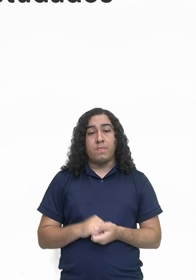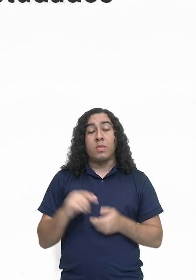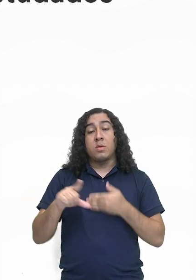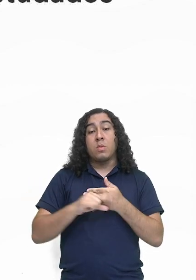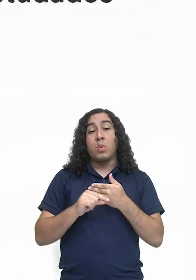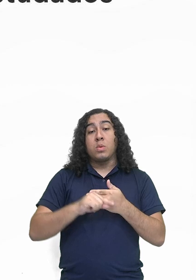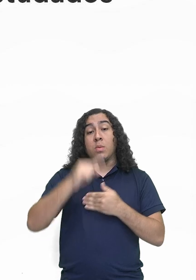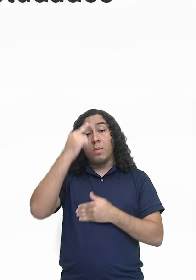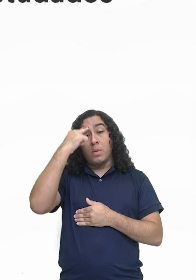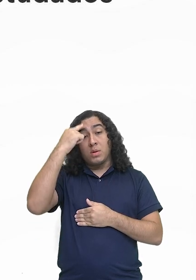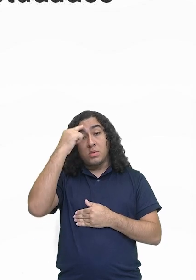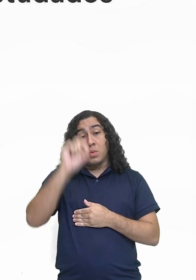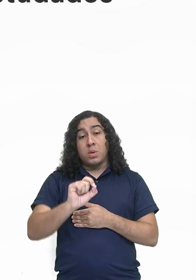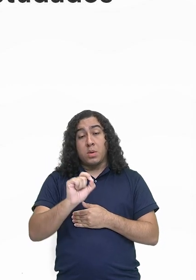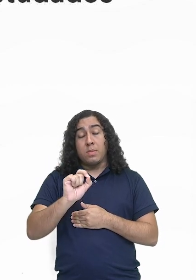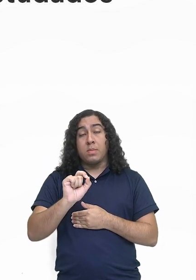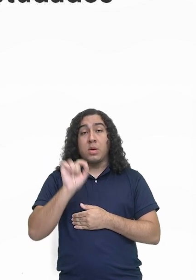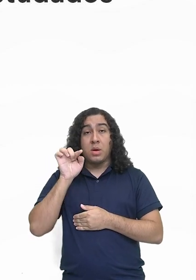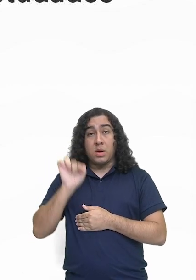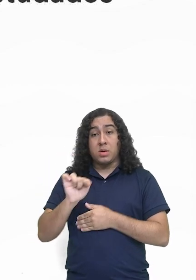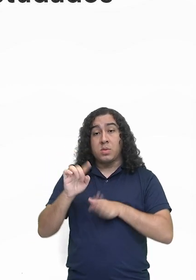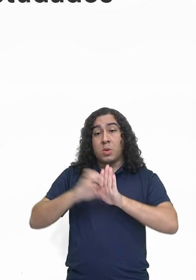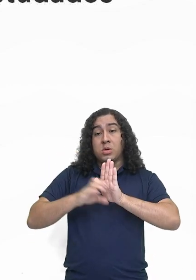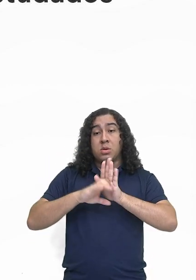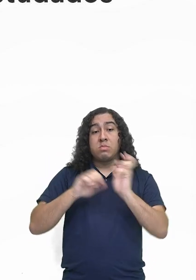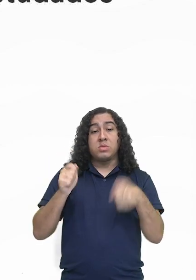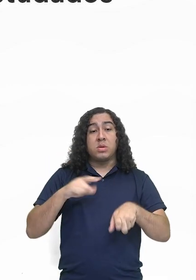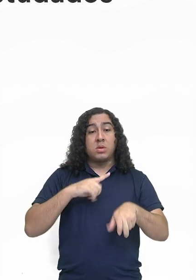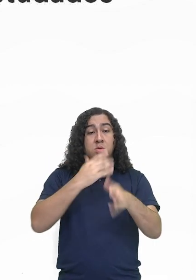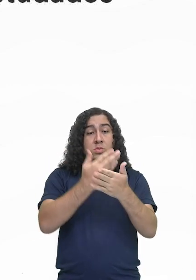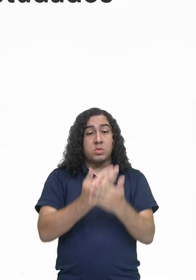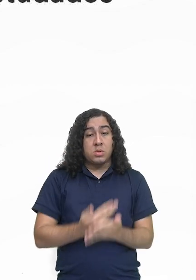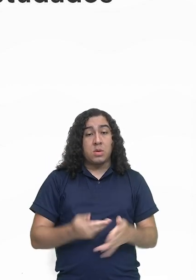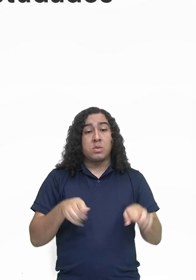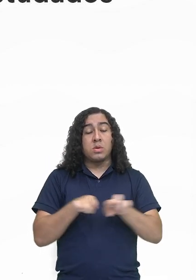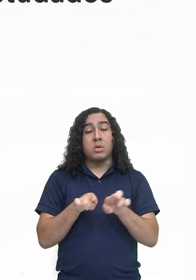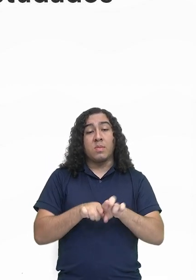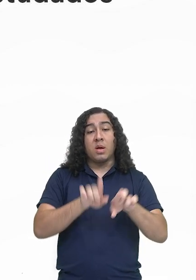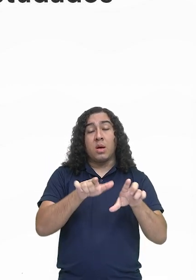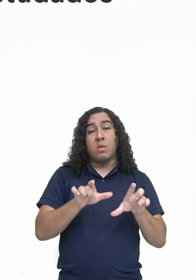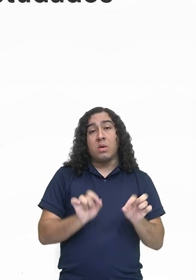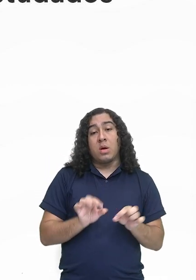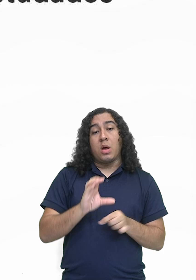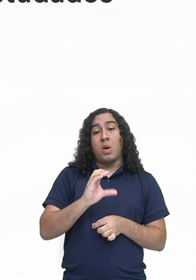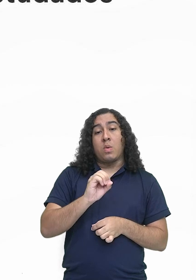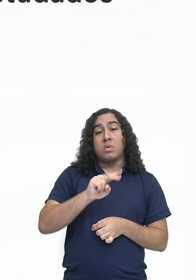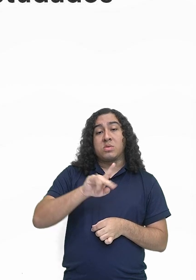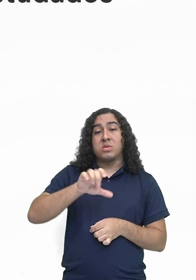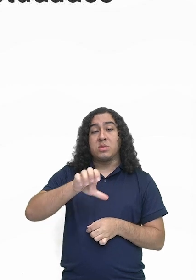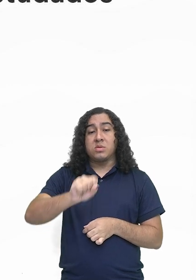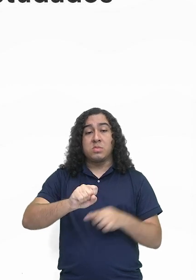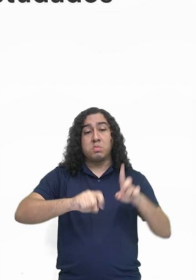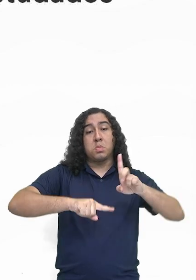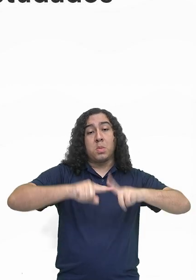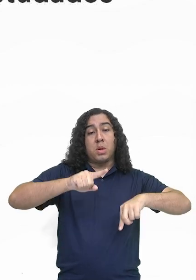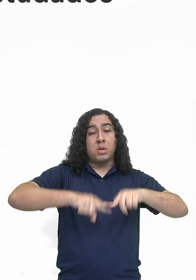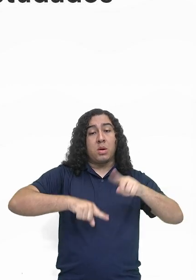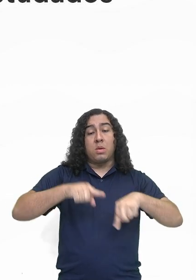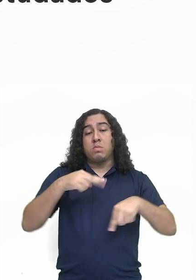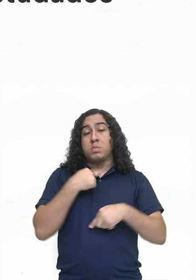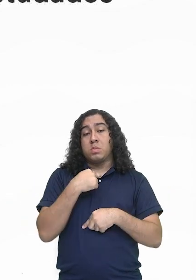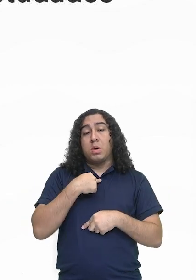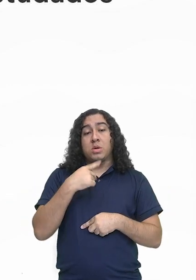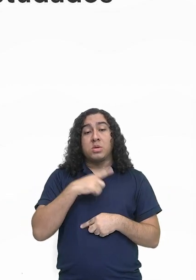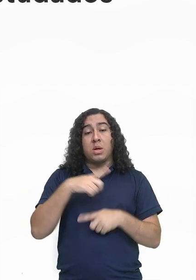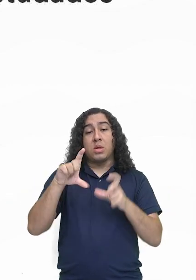Para o autor, os fatos sociais devem ser estudados como coisas e não devem depender